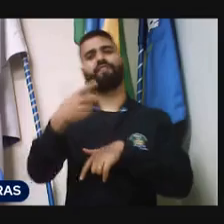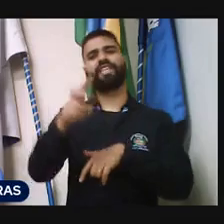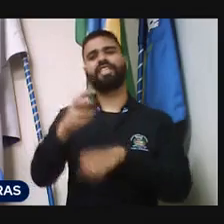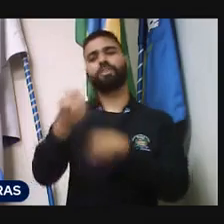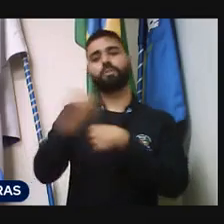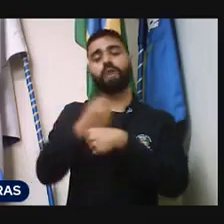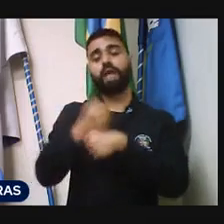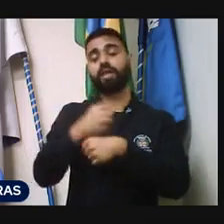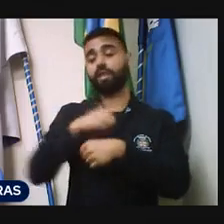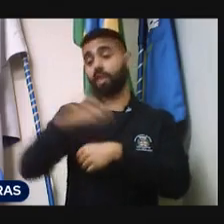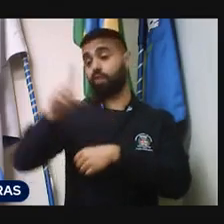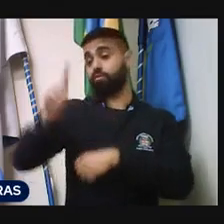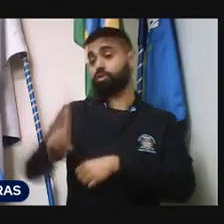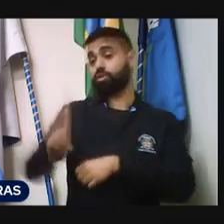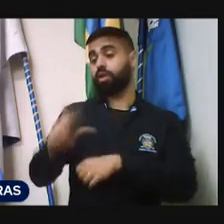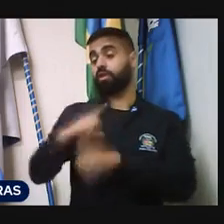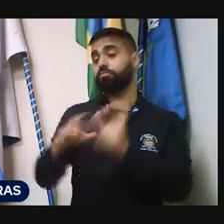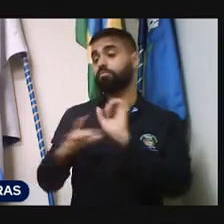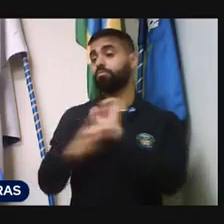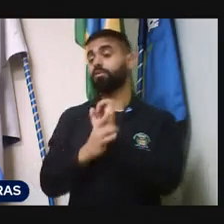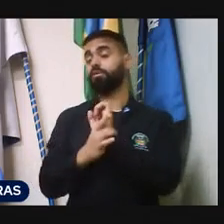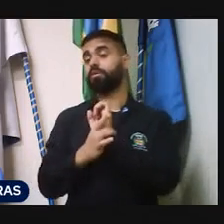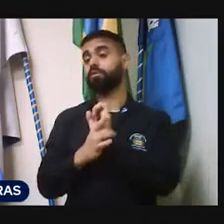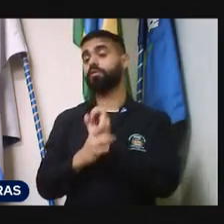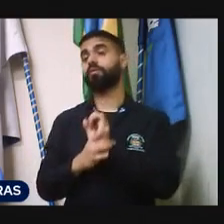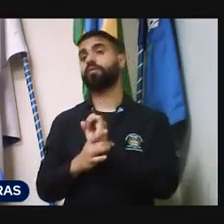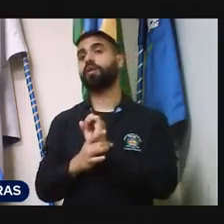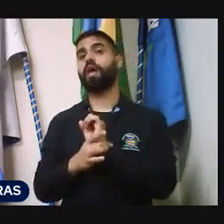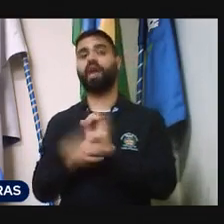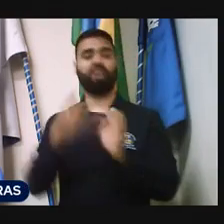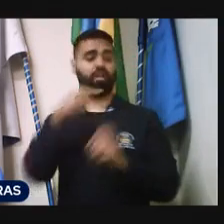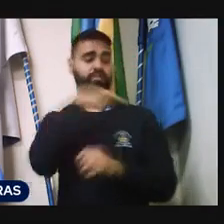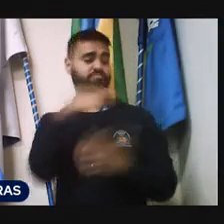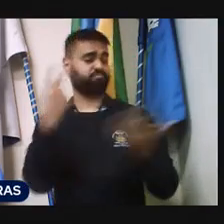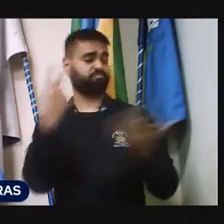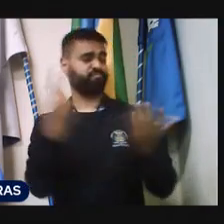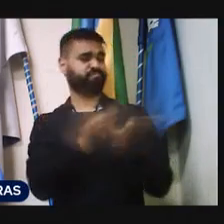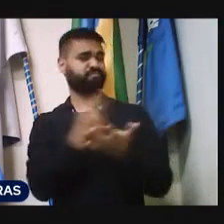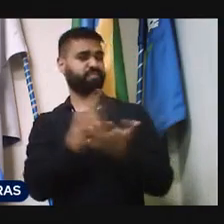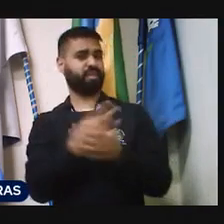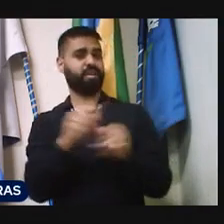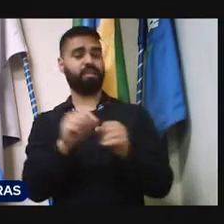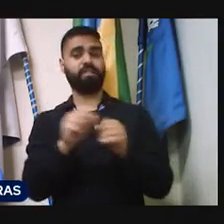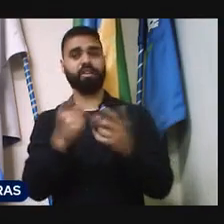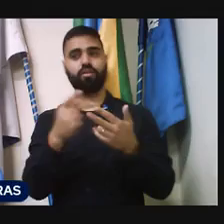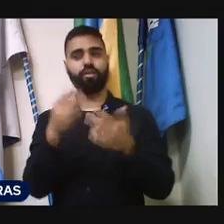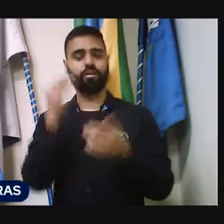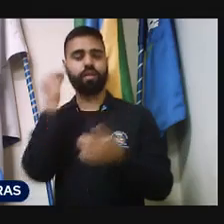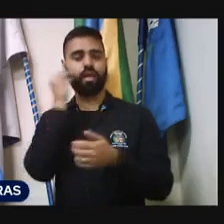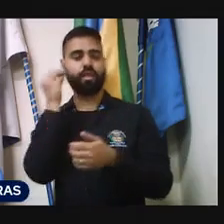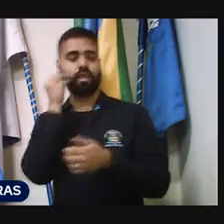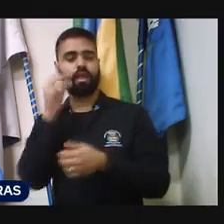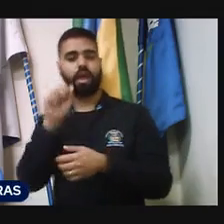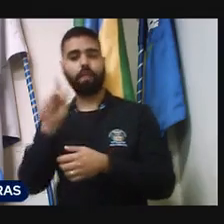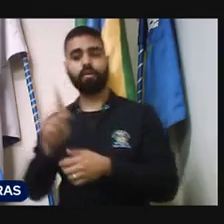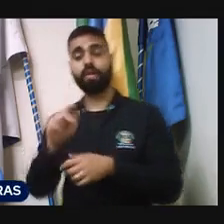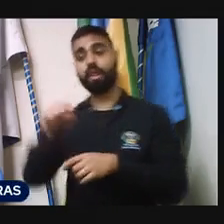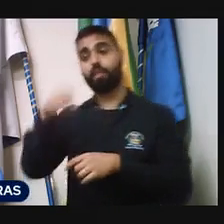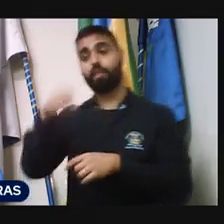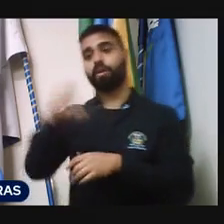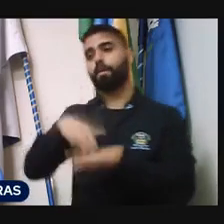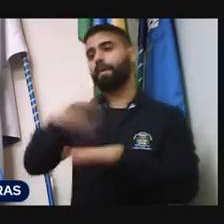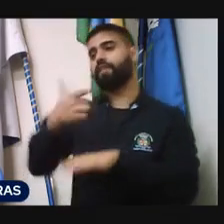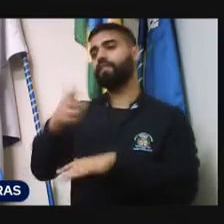então com seu direito sendo assegurado e elas estão erradas elas estão agindo de má-fé tentando se aposentar depois de